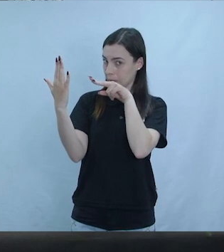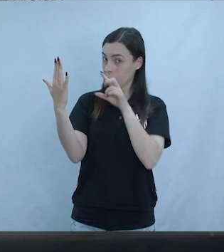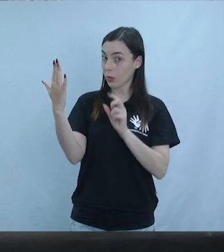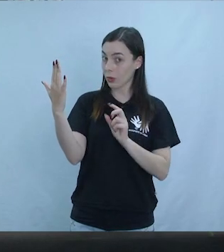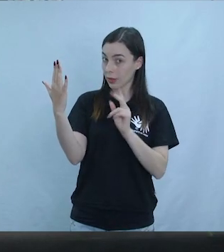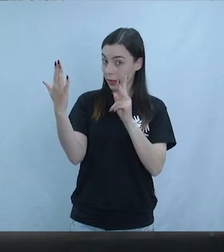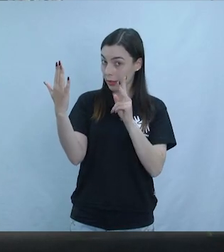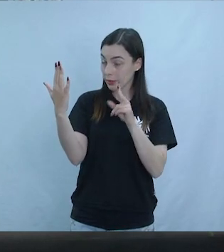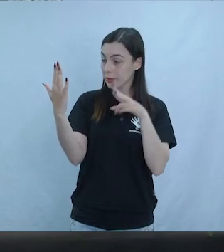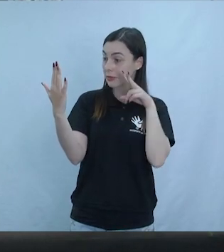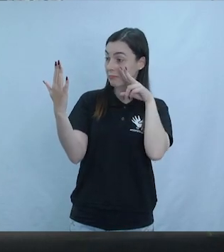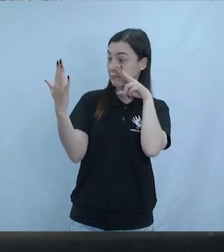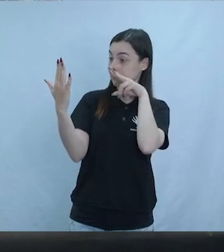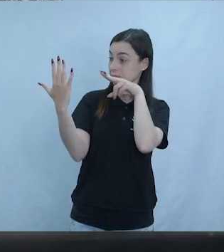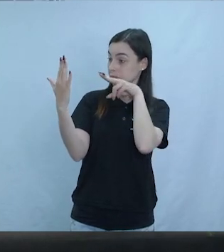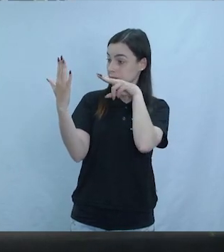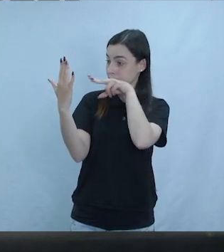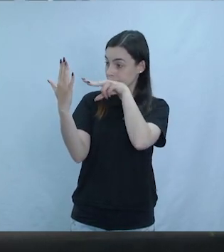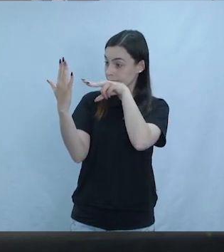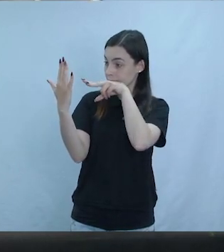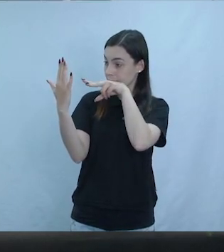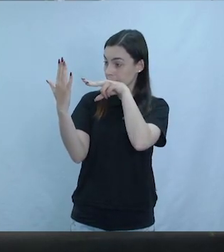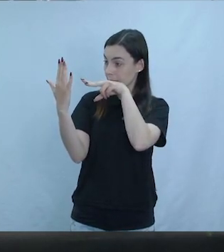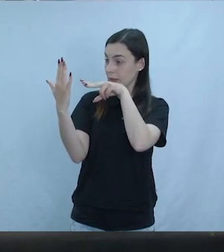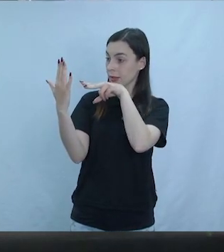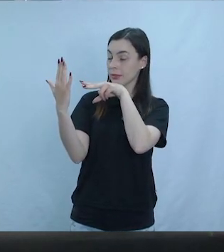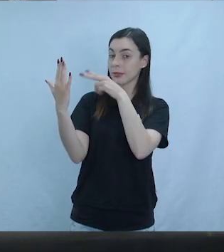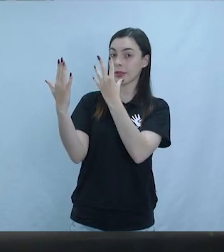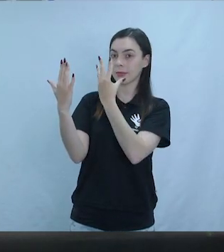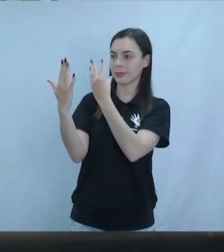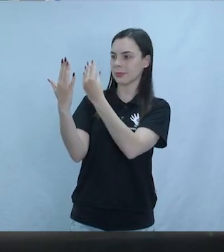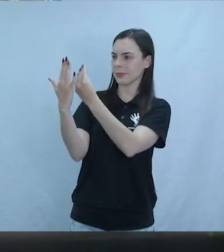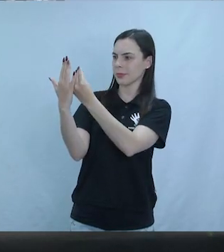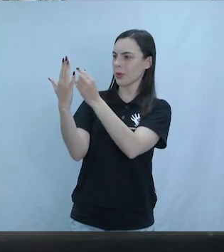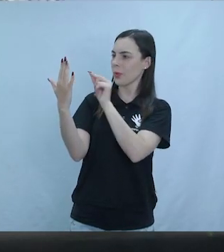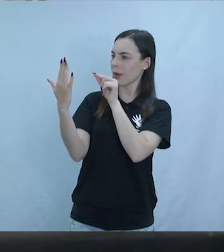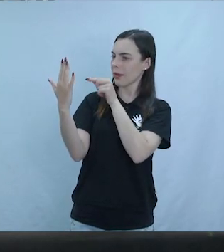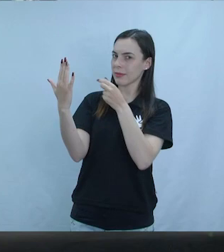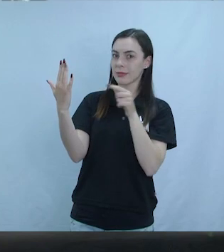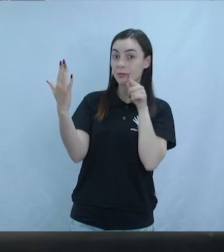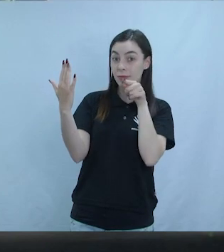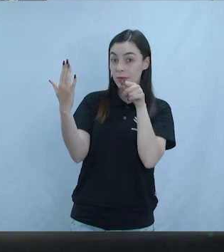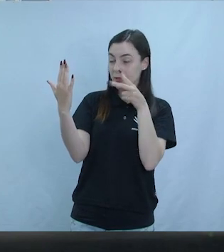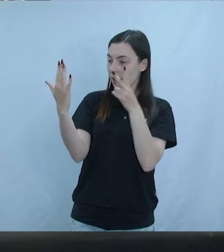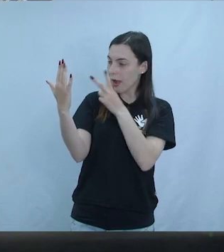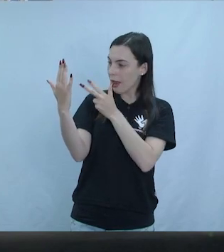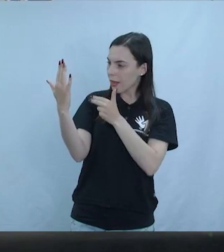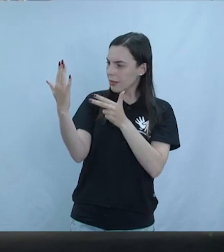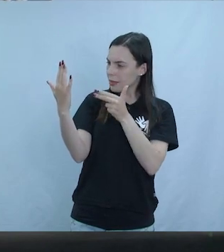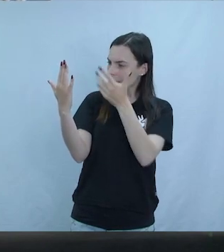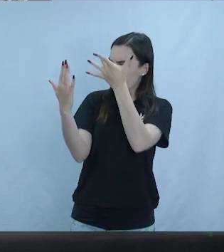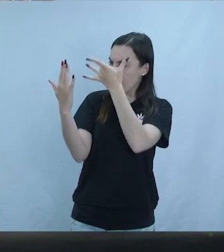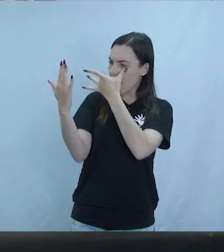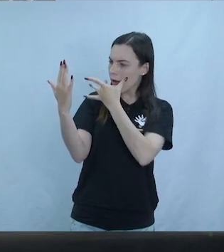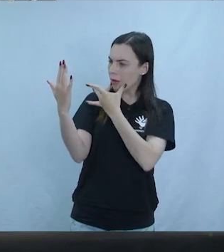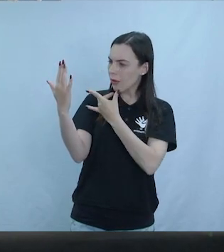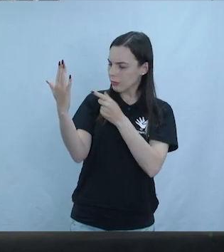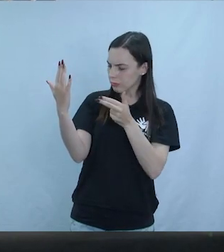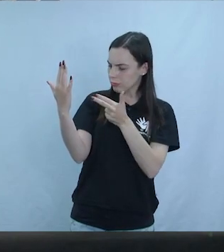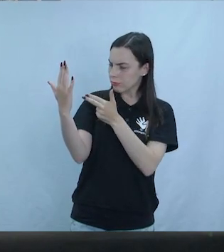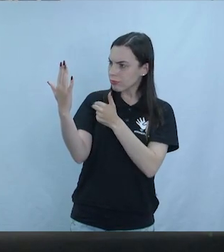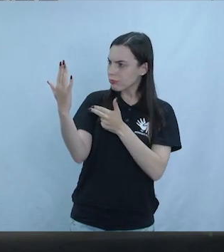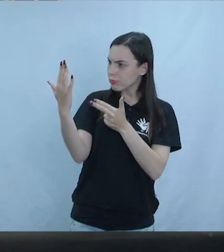espelho, ok? Então, você vai se olhar no espelho e você vai fazer um desenho do